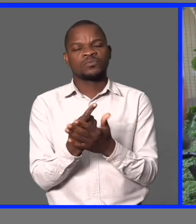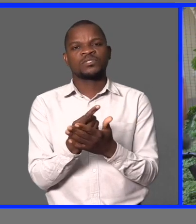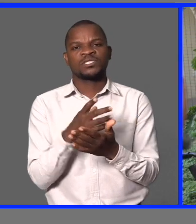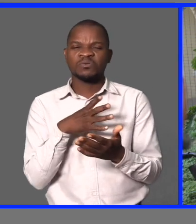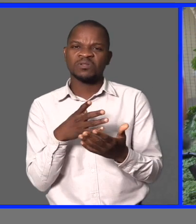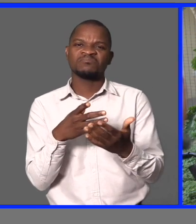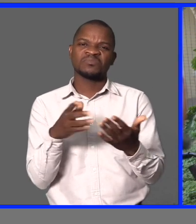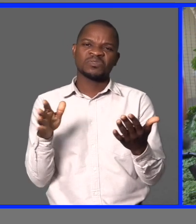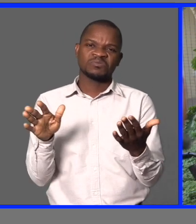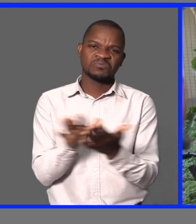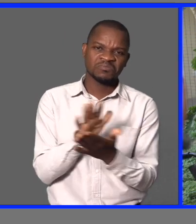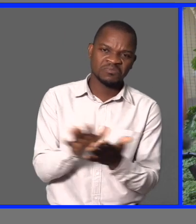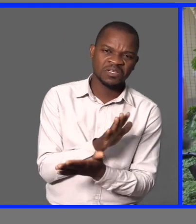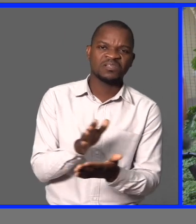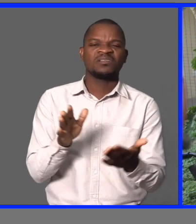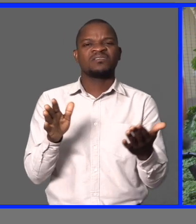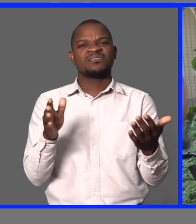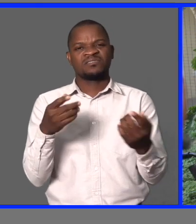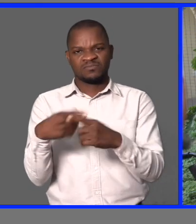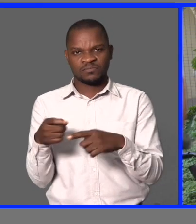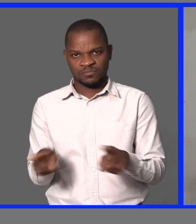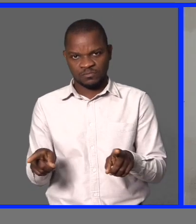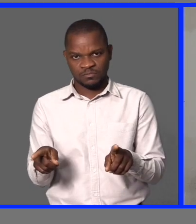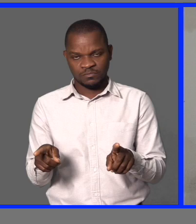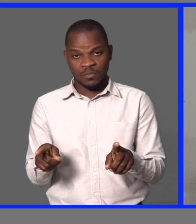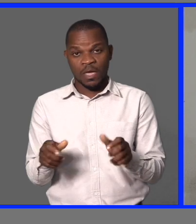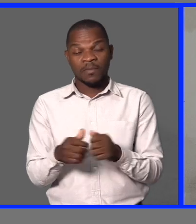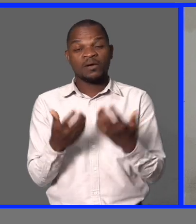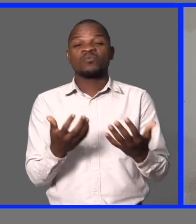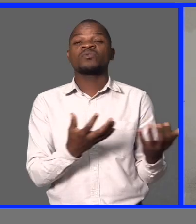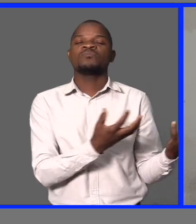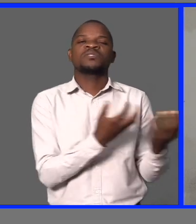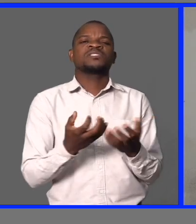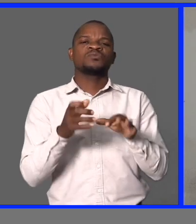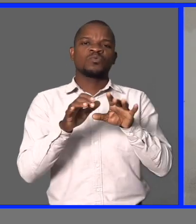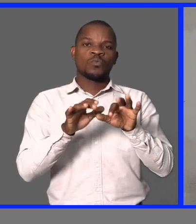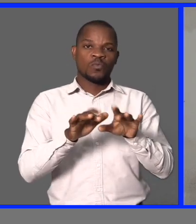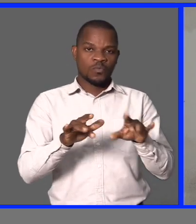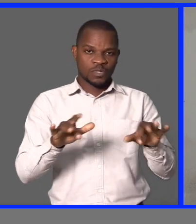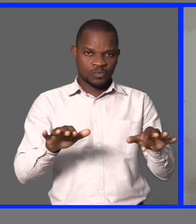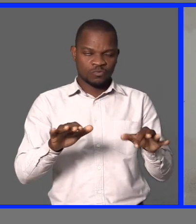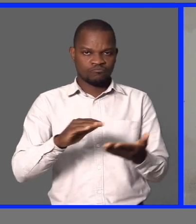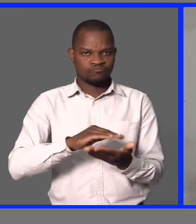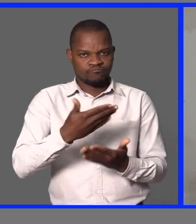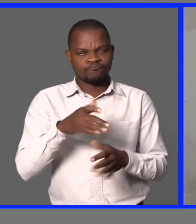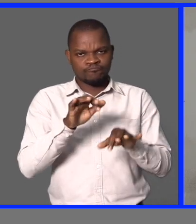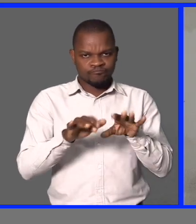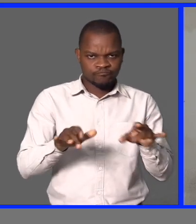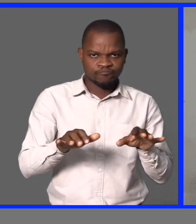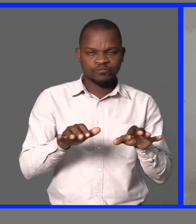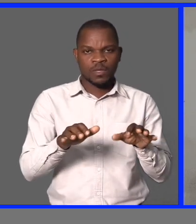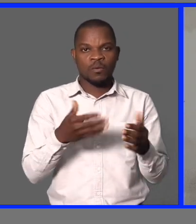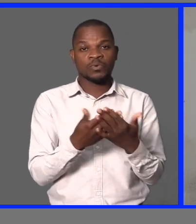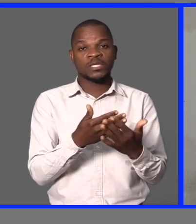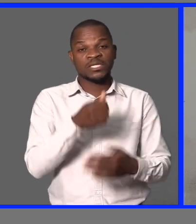material, mas o material mais principal que eu preciso, na verdade, é o computador. É o computador. Porque é difícil